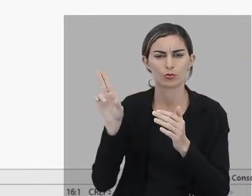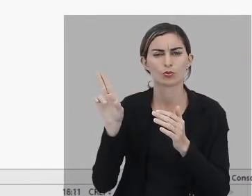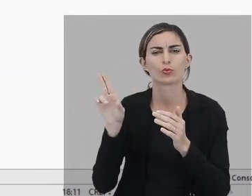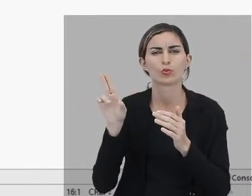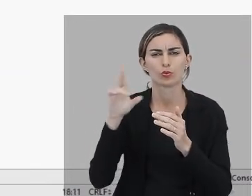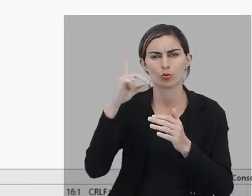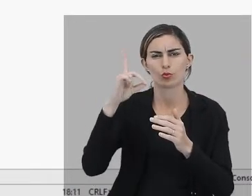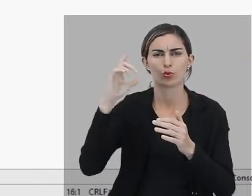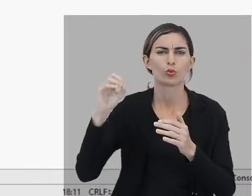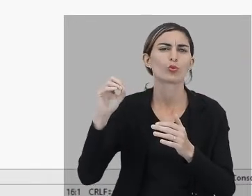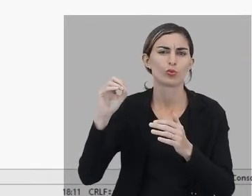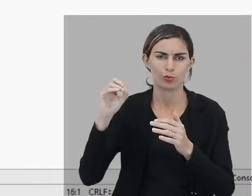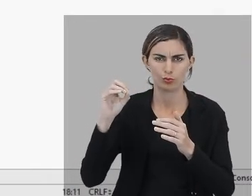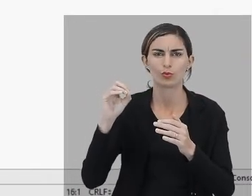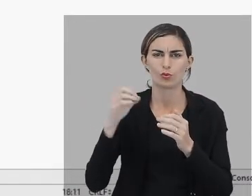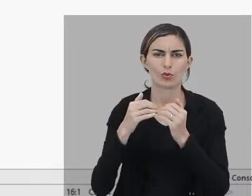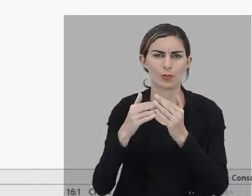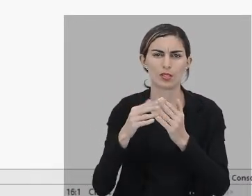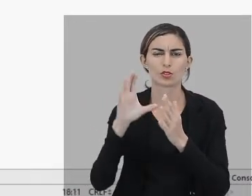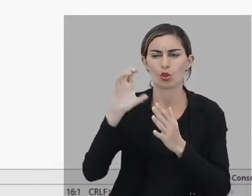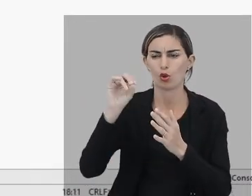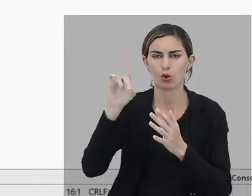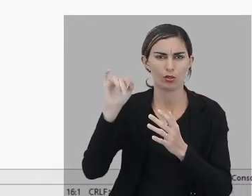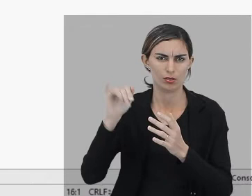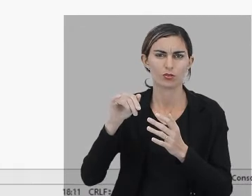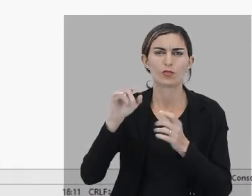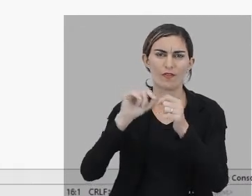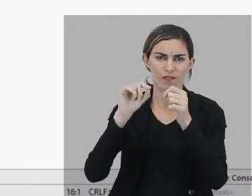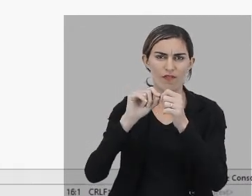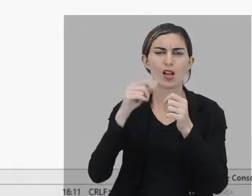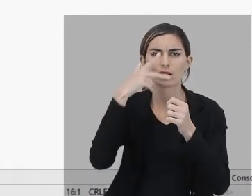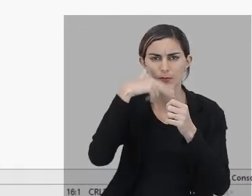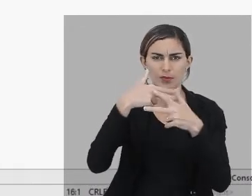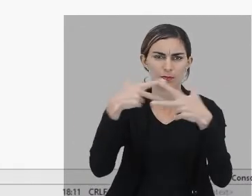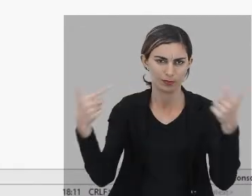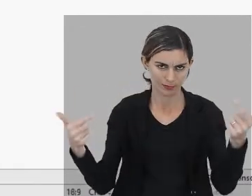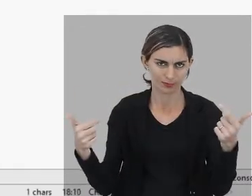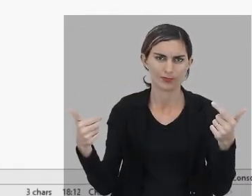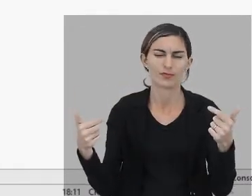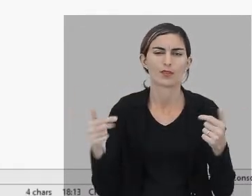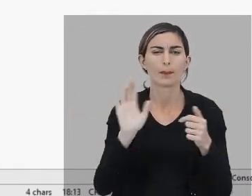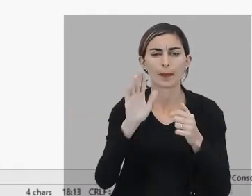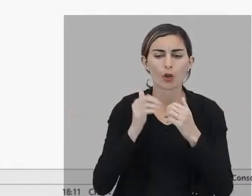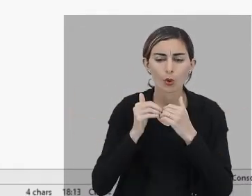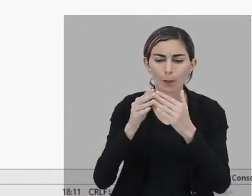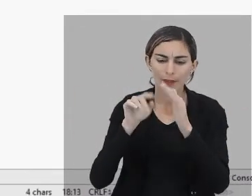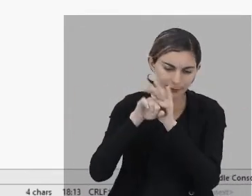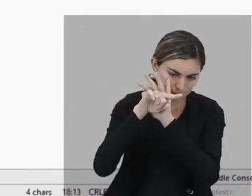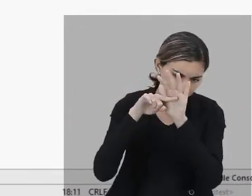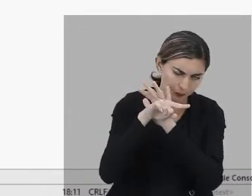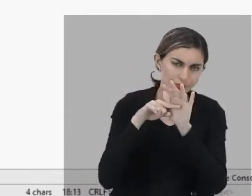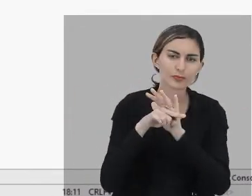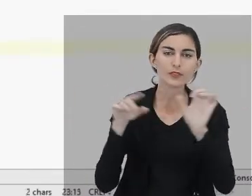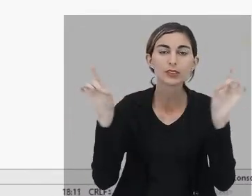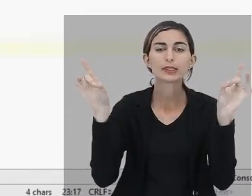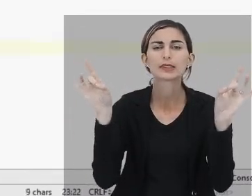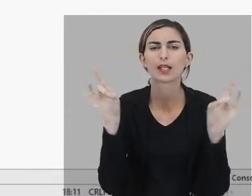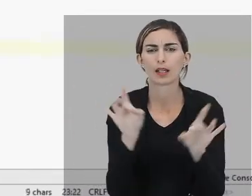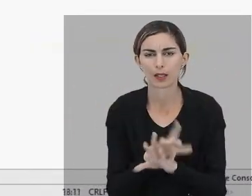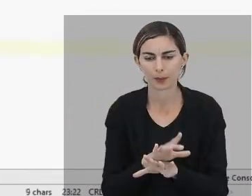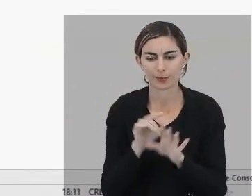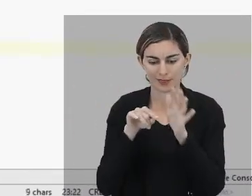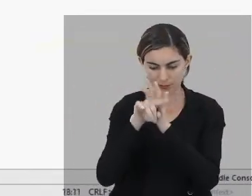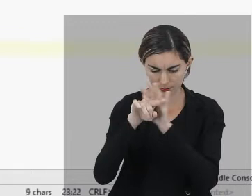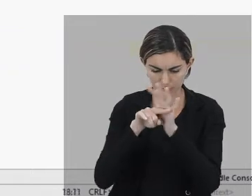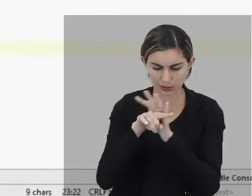Então, observe que esse código ele faz exatamente a mesma coisa, só que em vez de ele começar verificando, ele